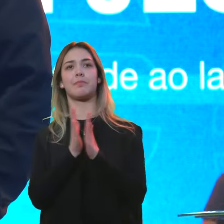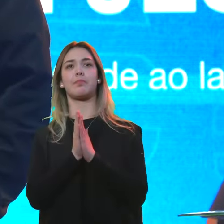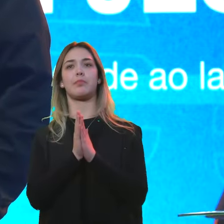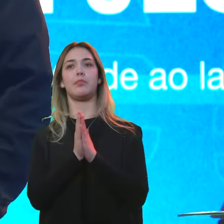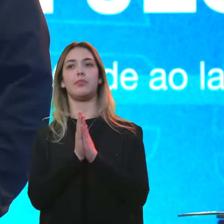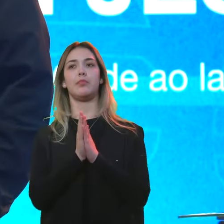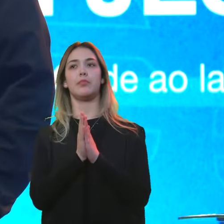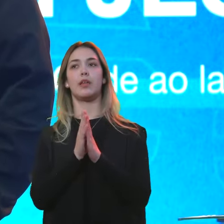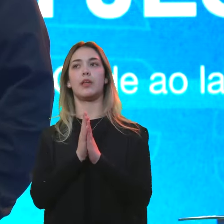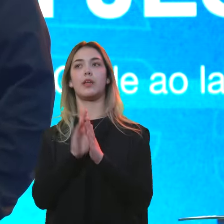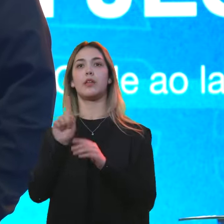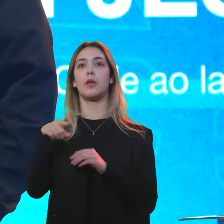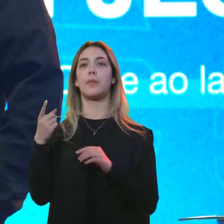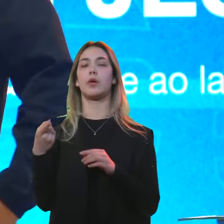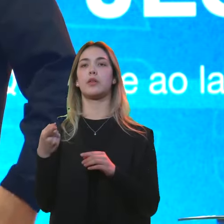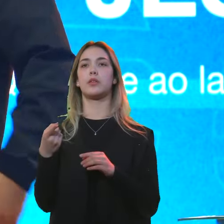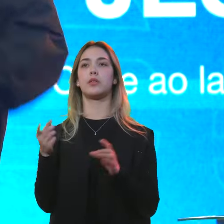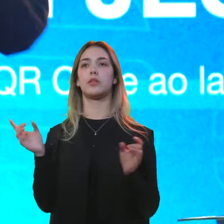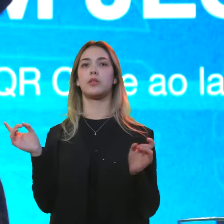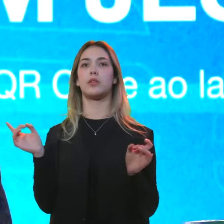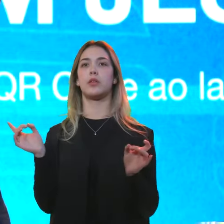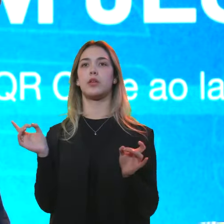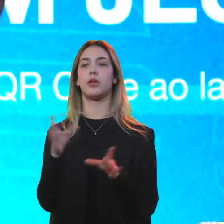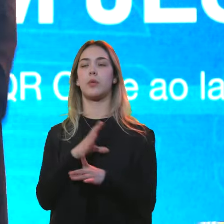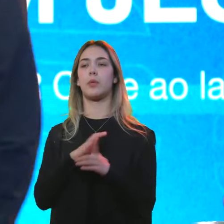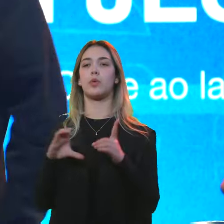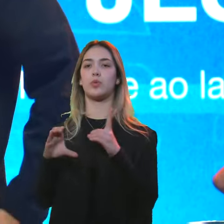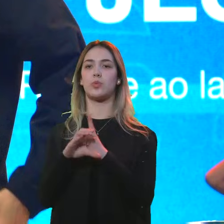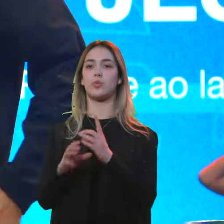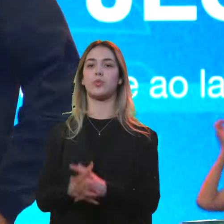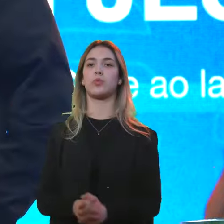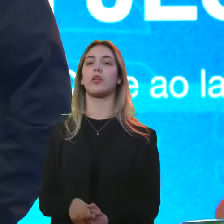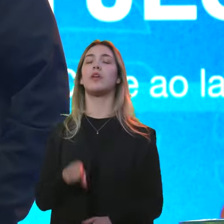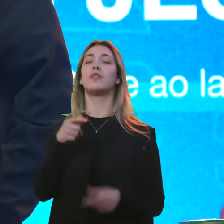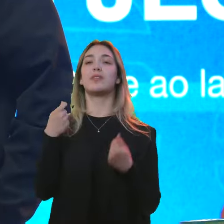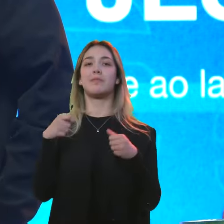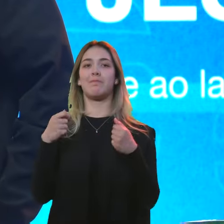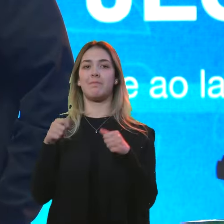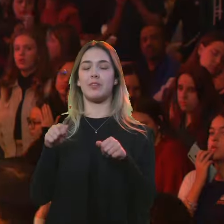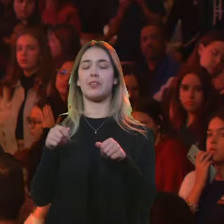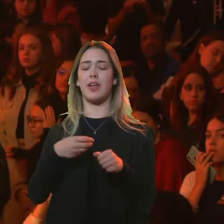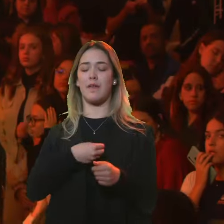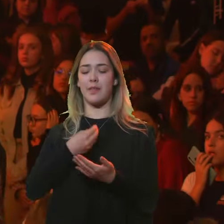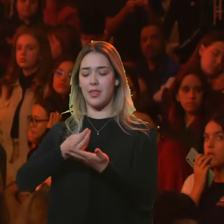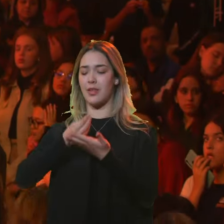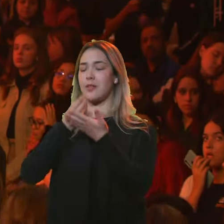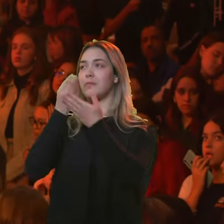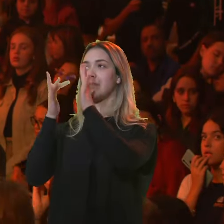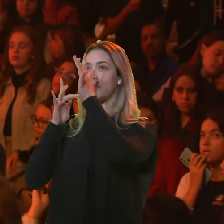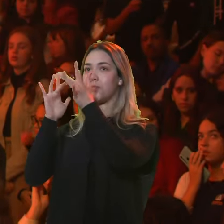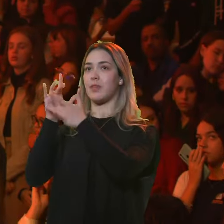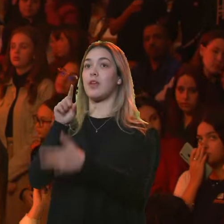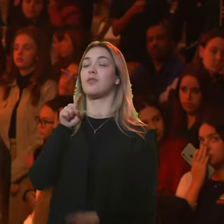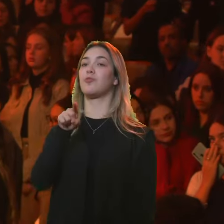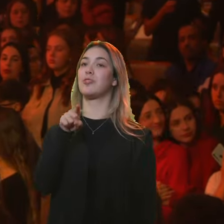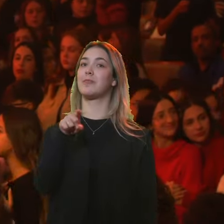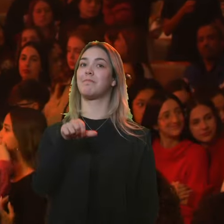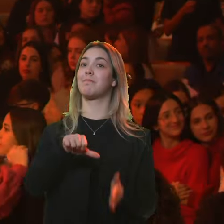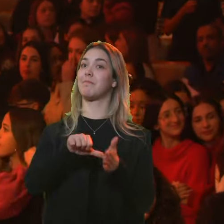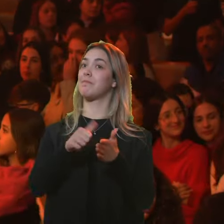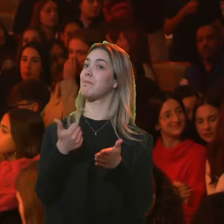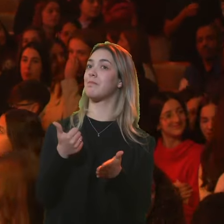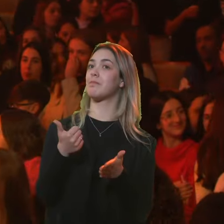eu vou encerrar o culto. Você precisa entregar a sua vida para Jesus. Você veio aqui pela primeira vez,